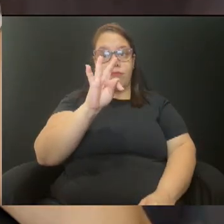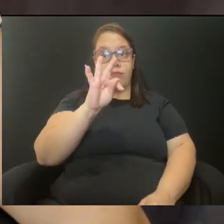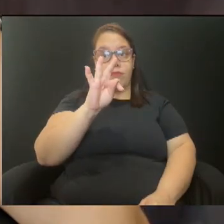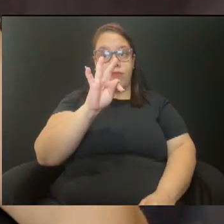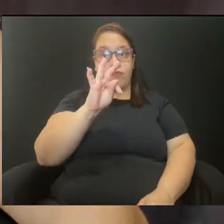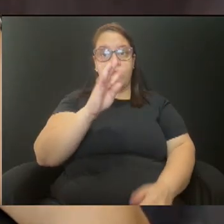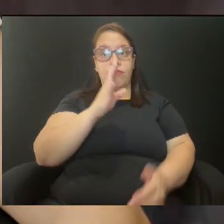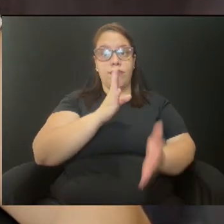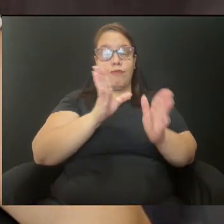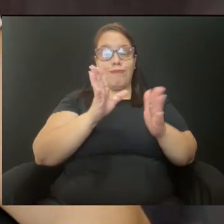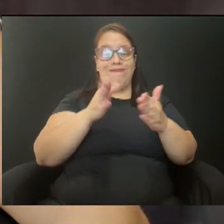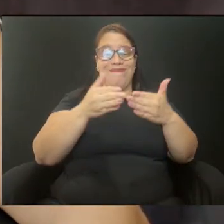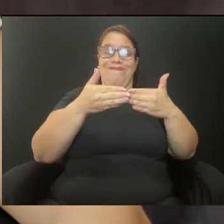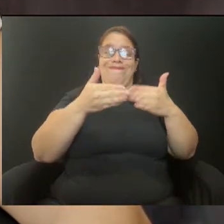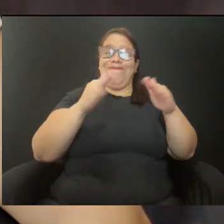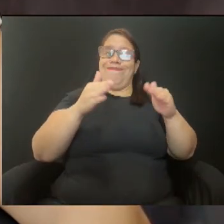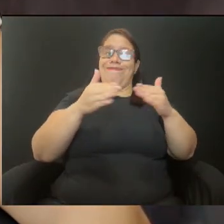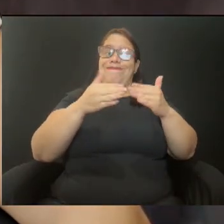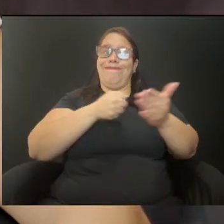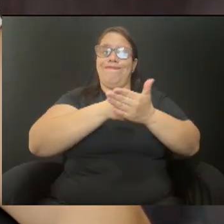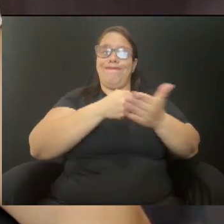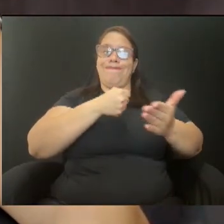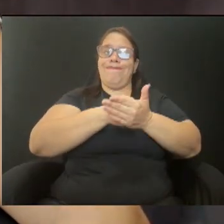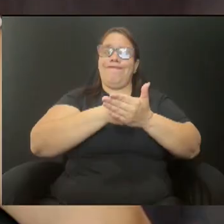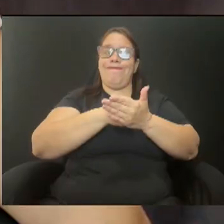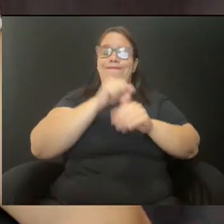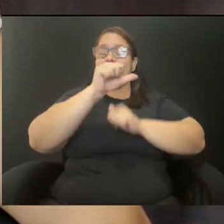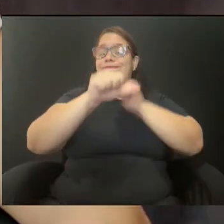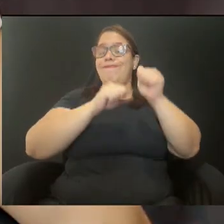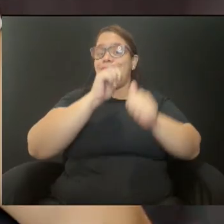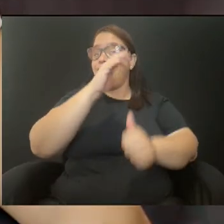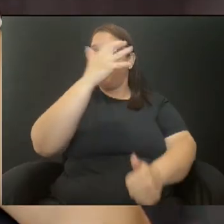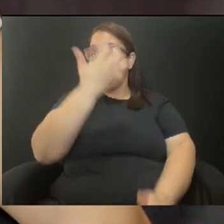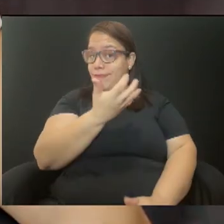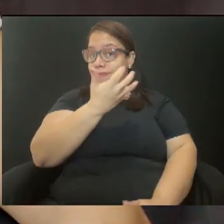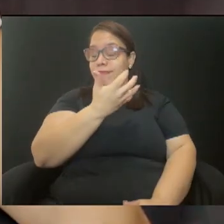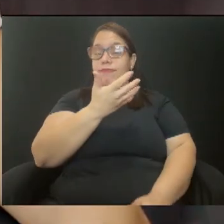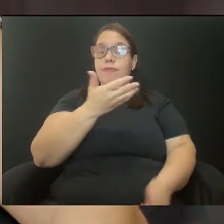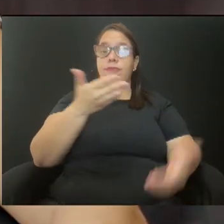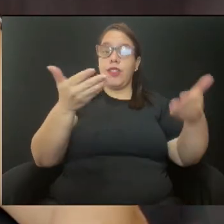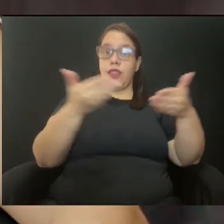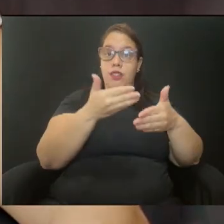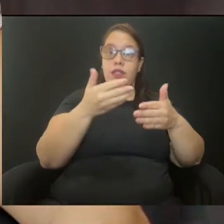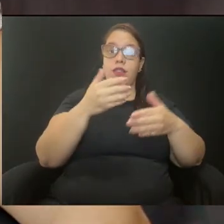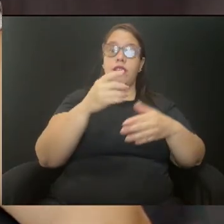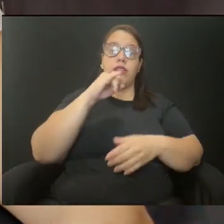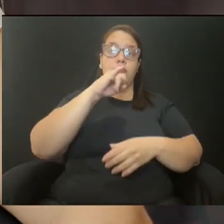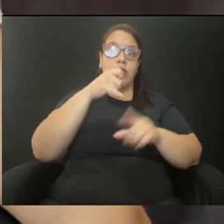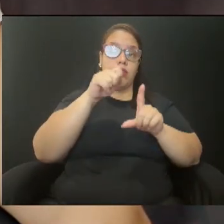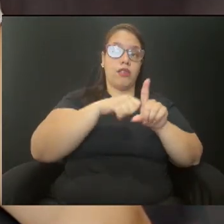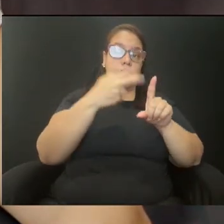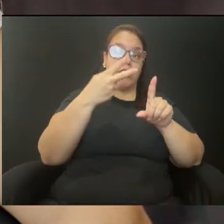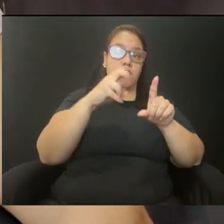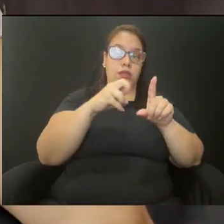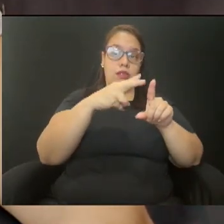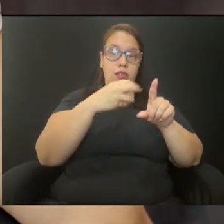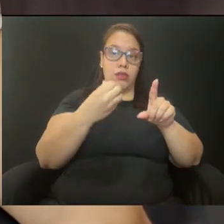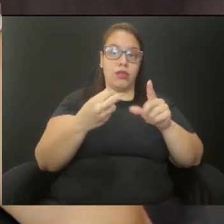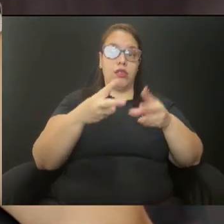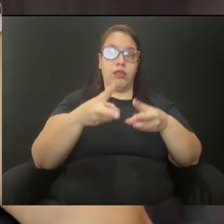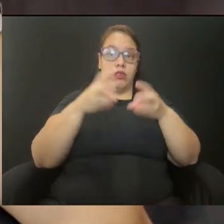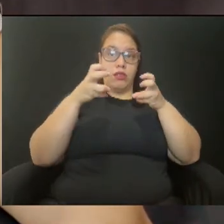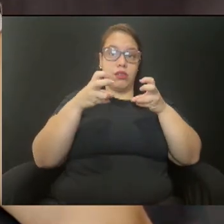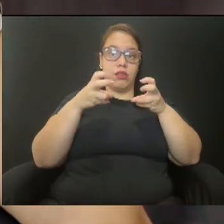Então, tem muitas mudanças acontecendo, né? Recentemente, agora em janeiro de 2026, já teve o reconhecimento das